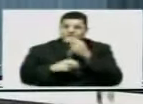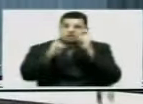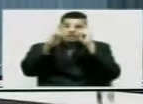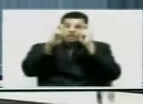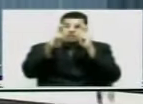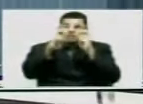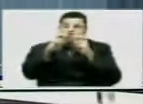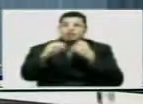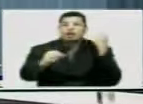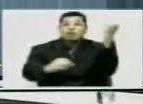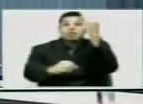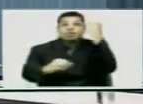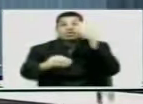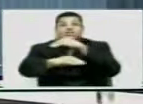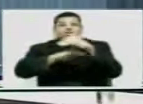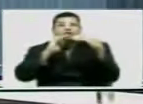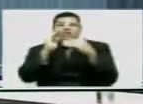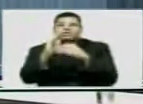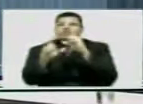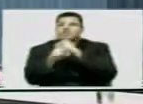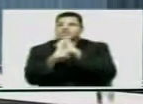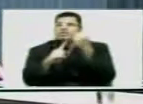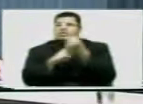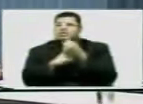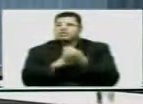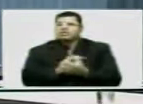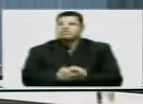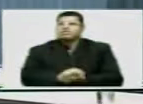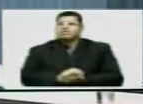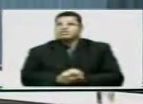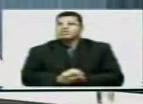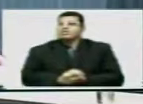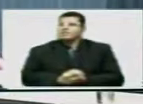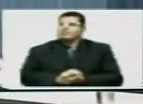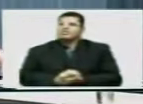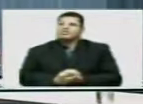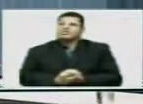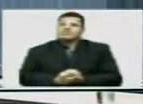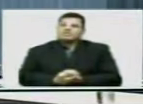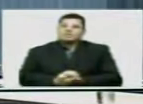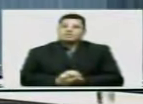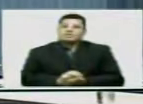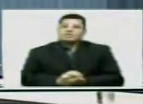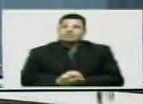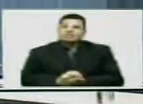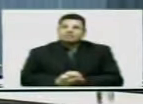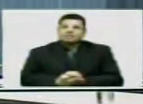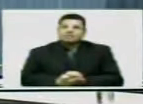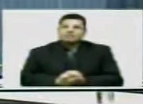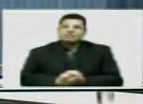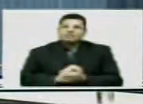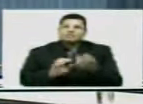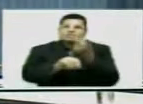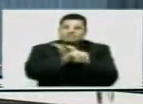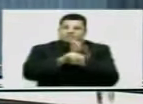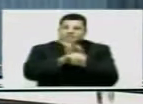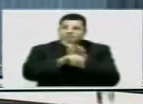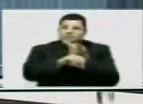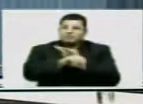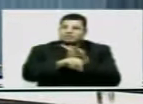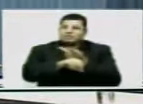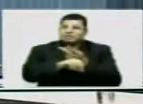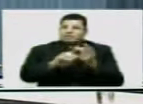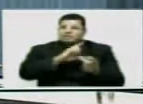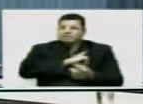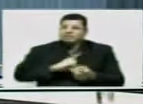um tema que julgo bastante importante para a vida da cidade de Manaus. Eu tenho buscado, deputado Marco